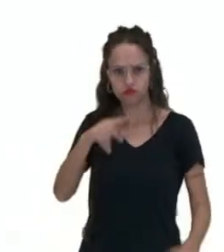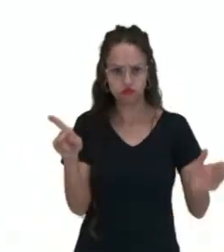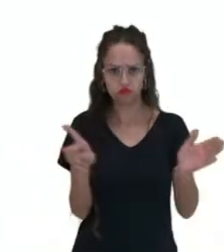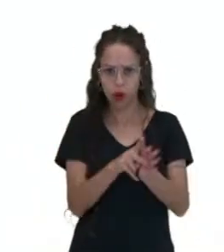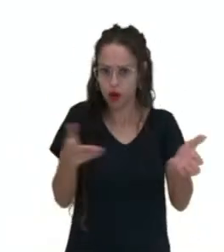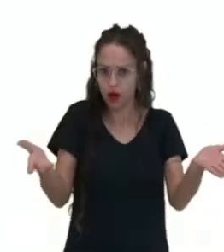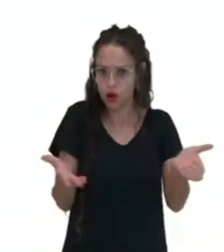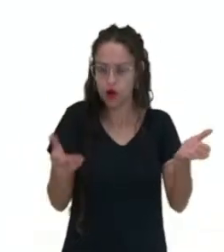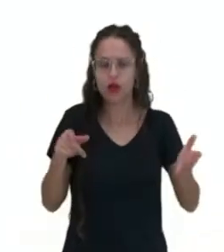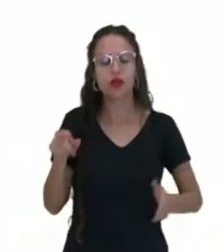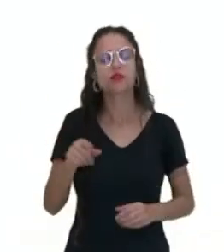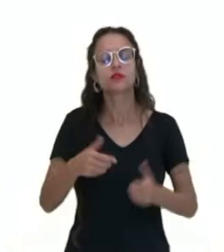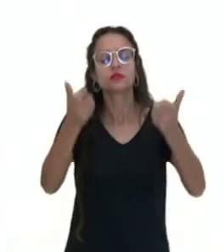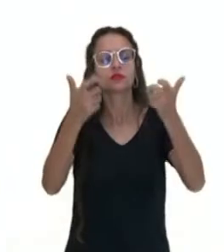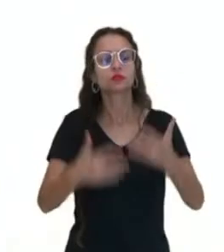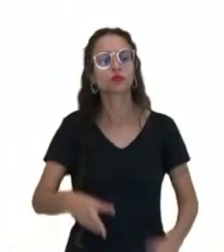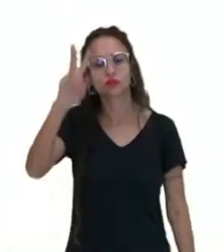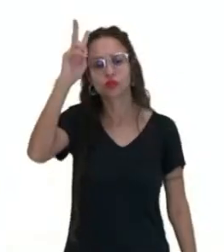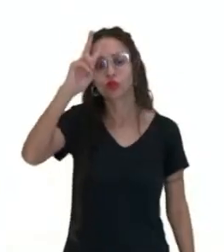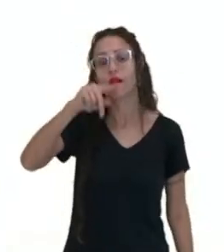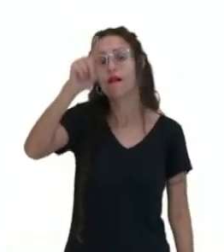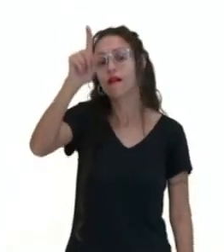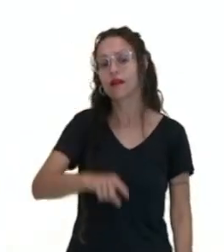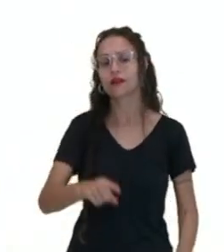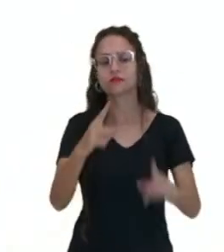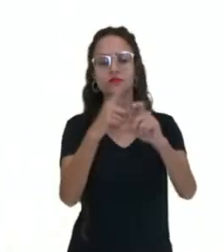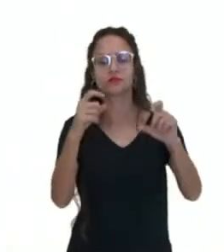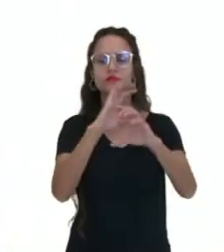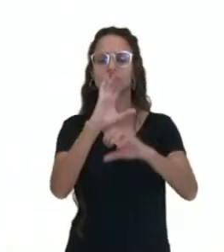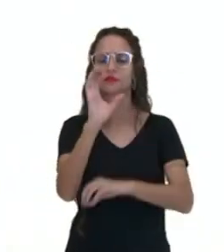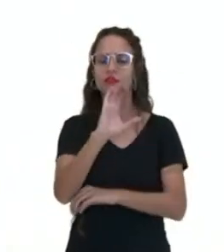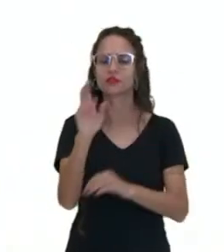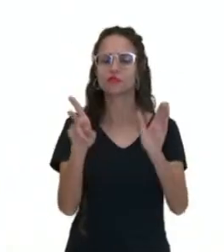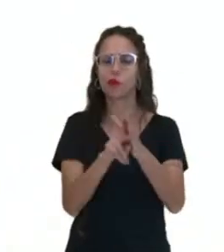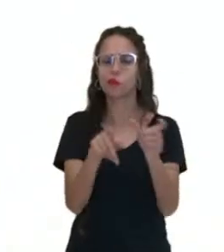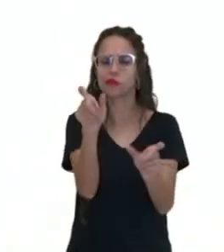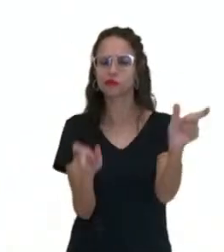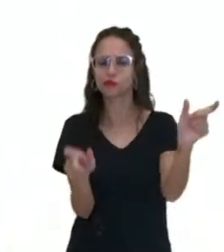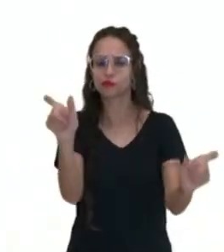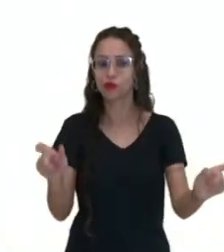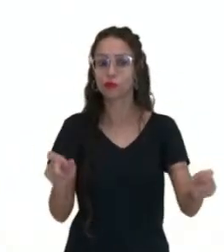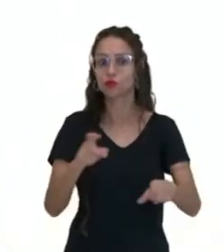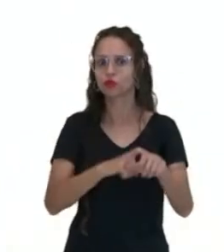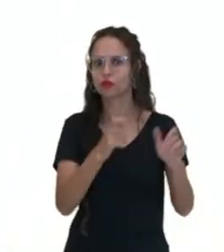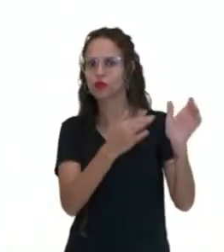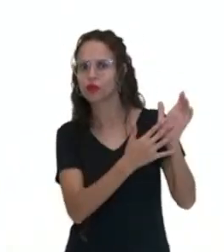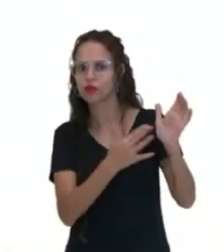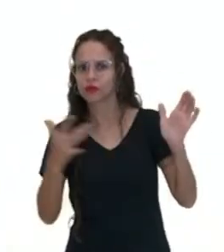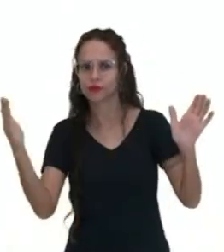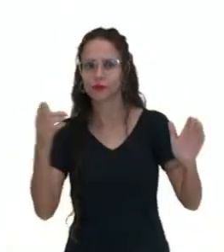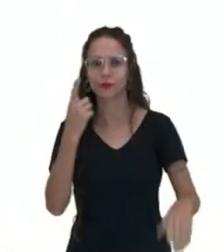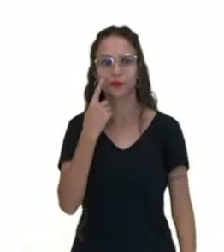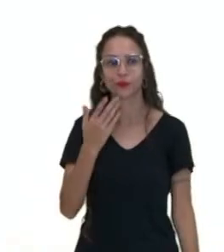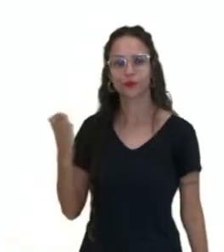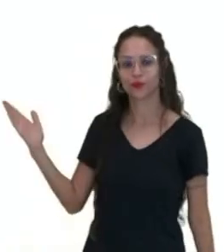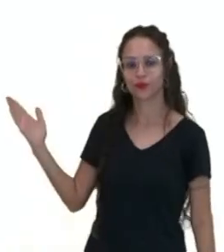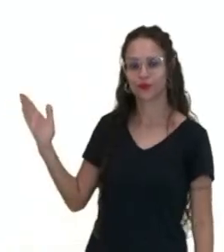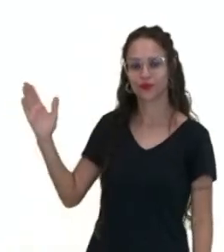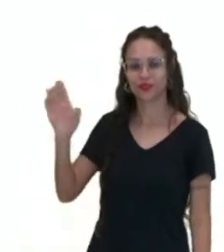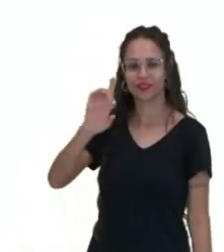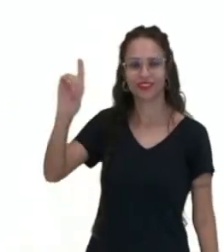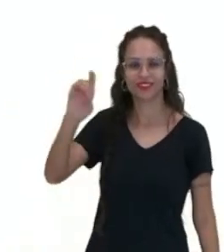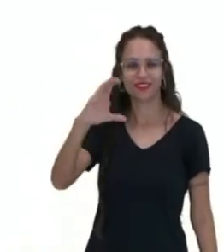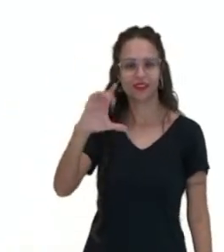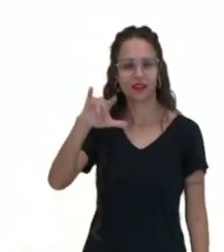atual. Ele definiu a história como a ciência dos homens no tempo, né? Aqui vocês têm a representação da Clio, novamente, a